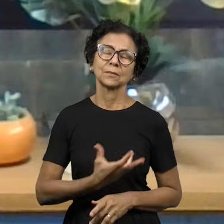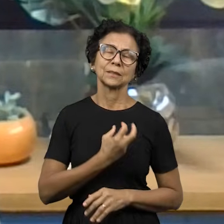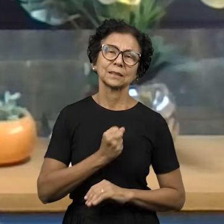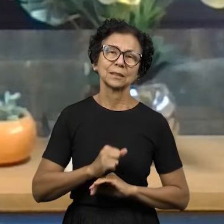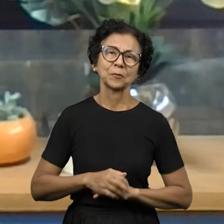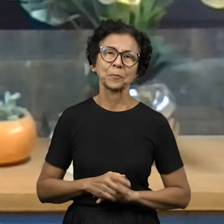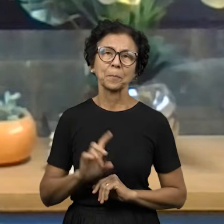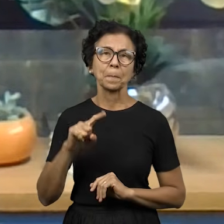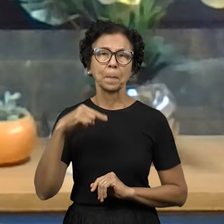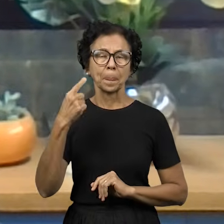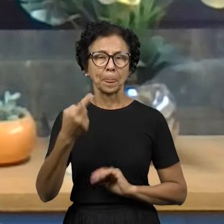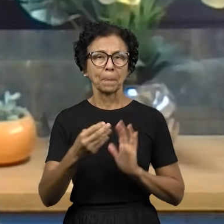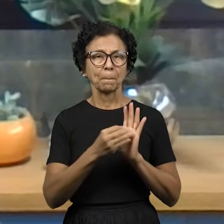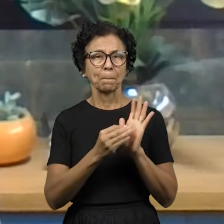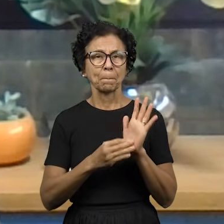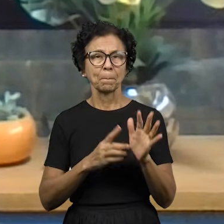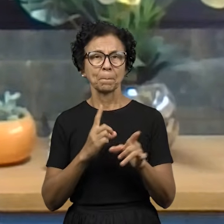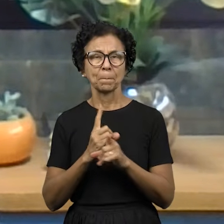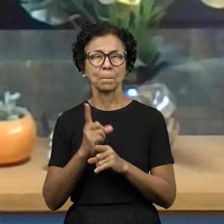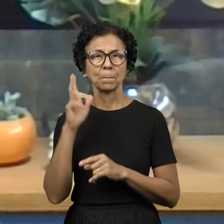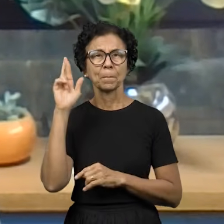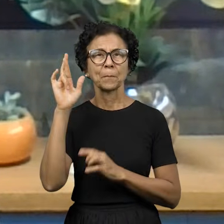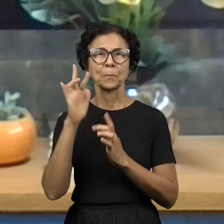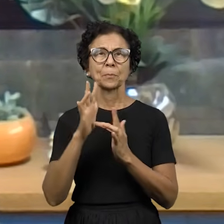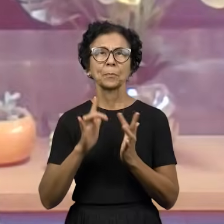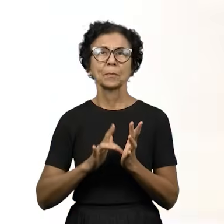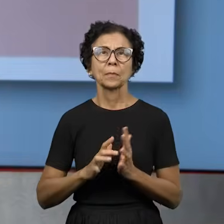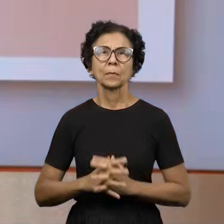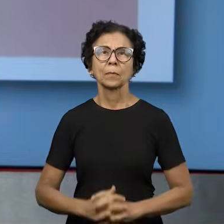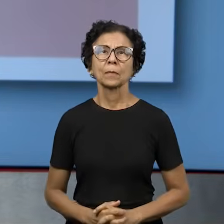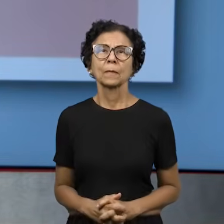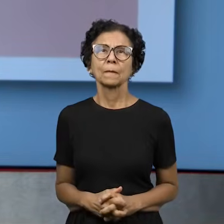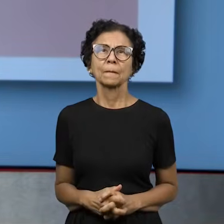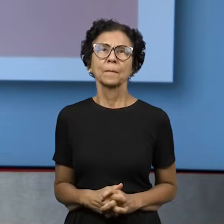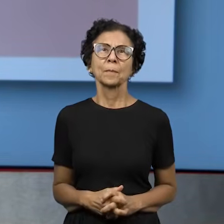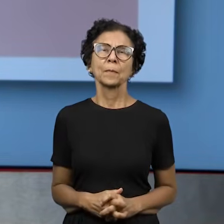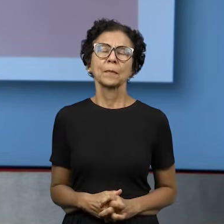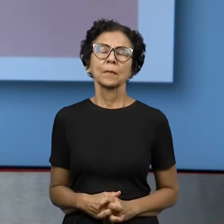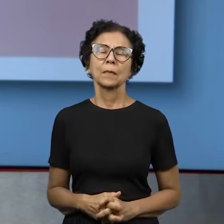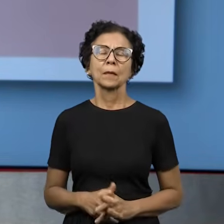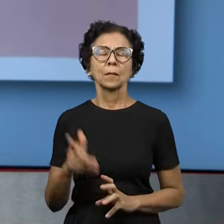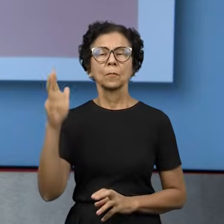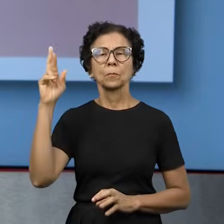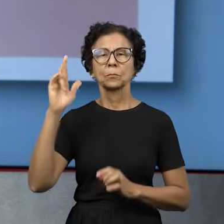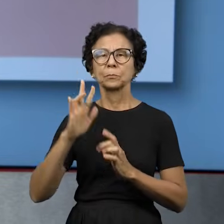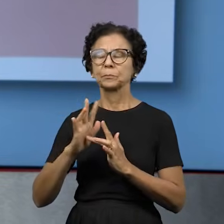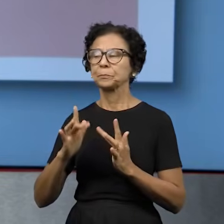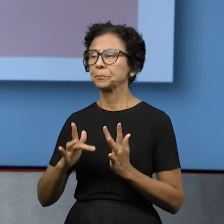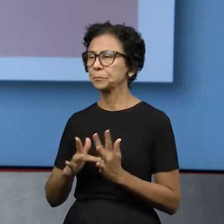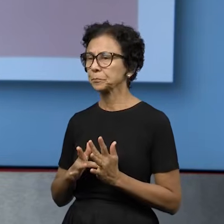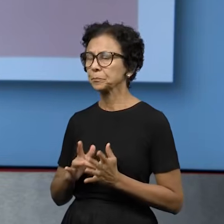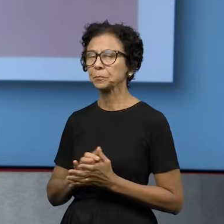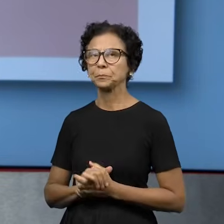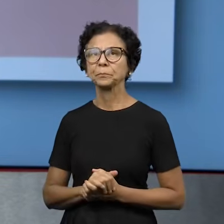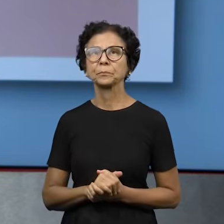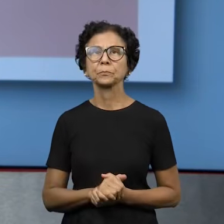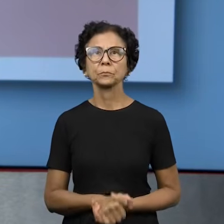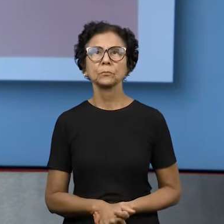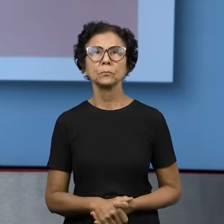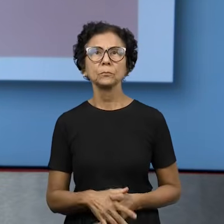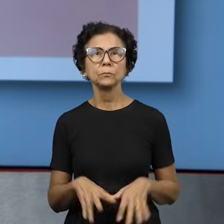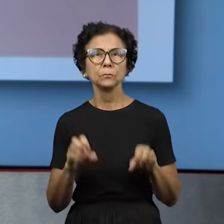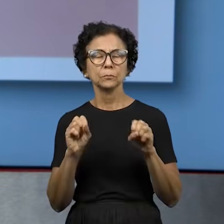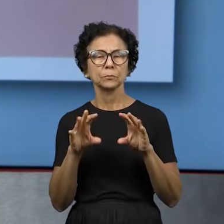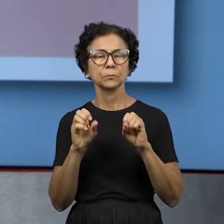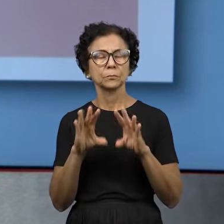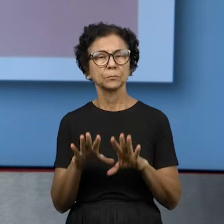irmãos no próximo episódio. A todos, a paz do Senhor. Que maravilha, Pai do Senhor, doutora Amin, que mensagem